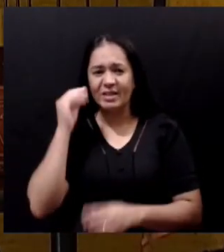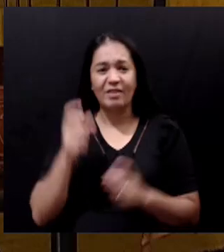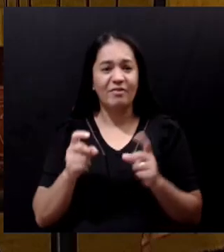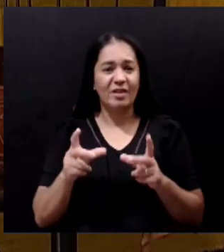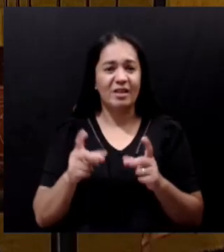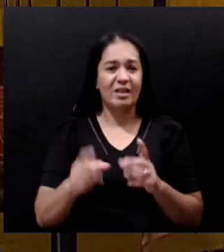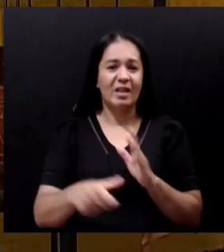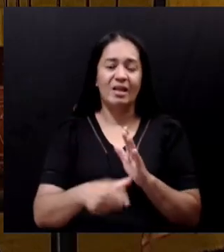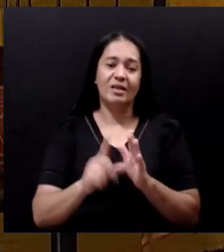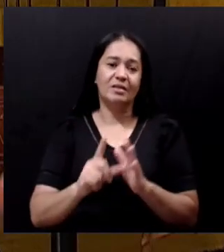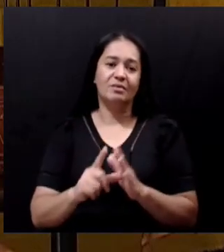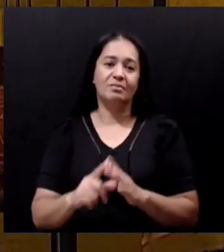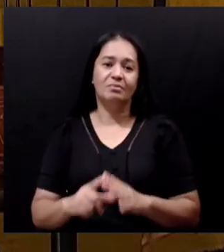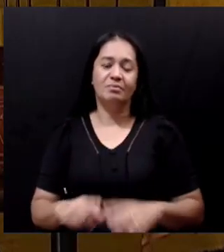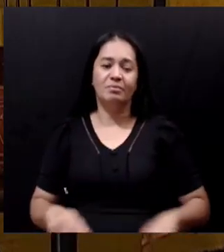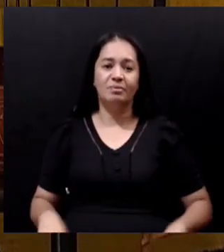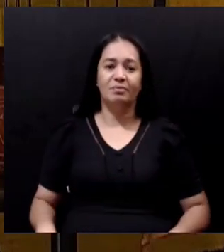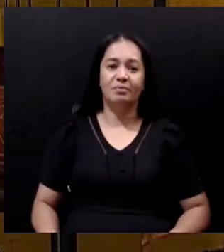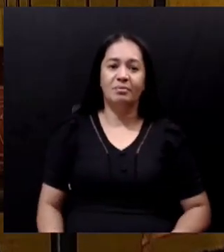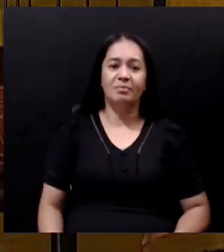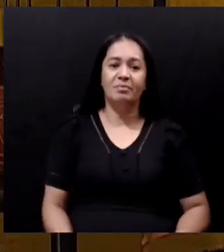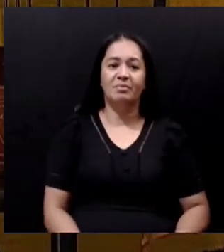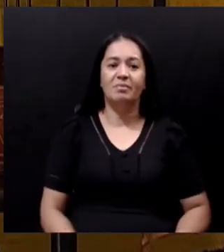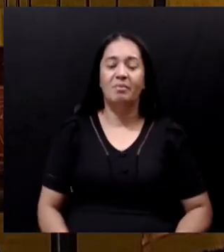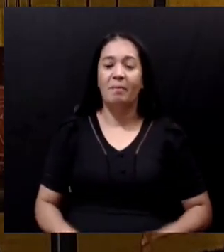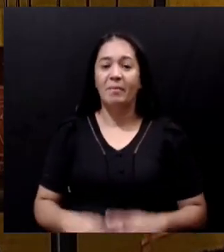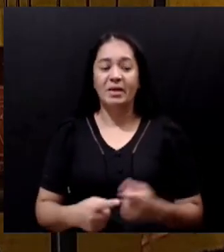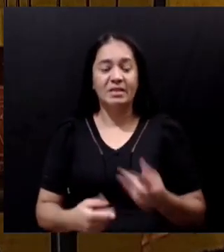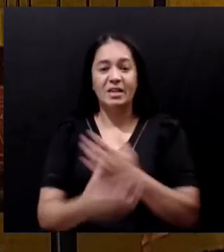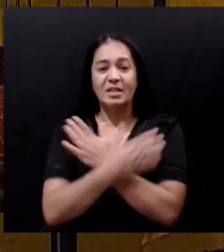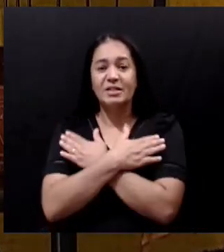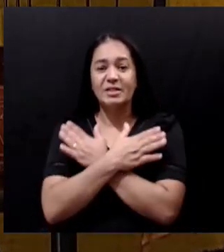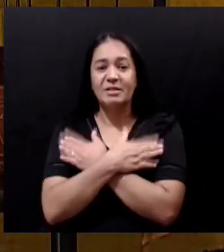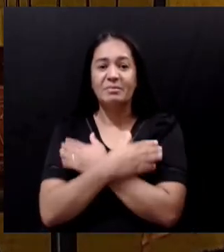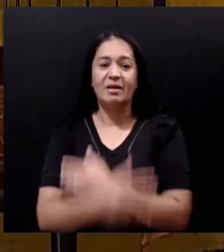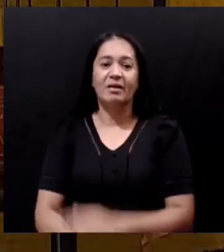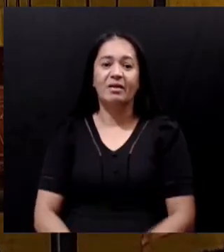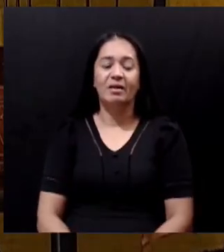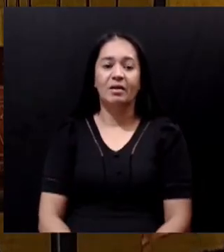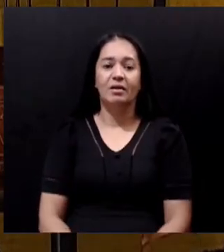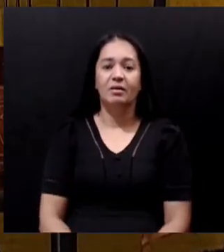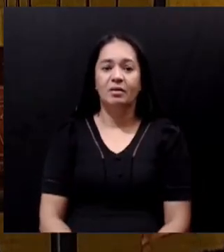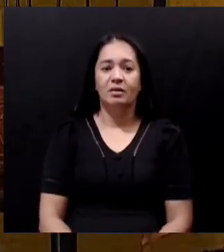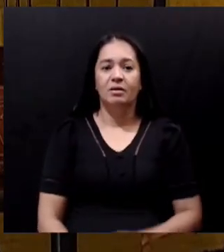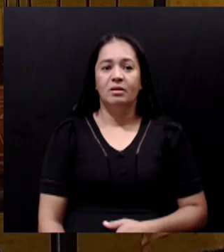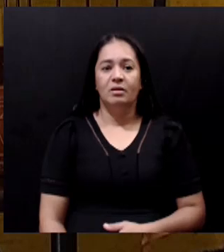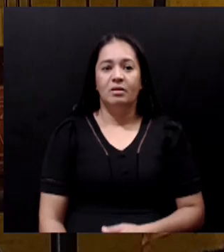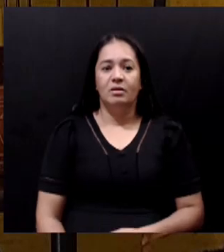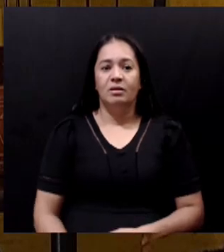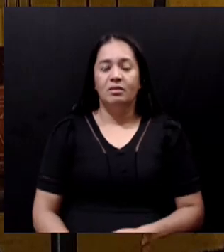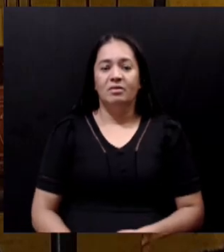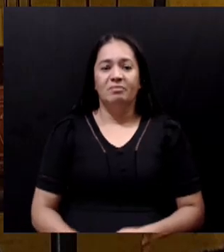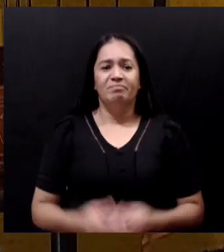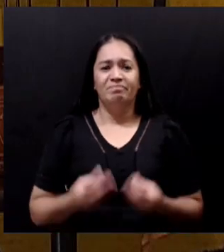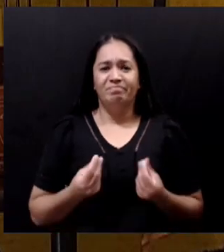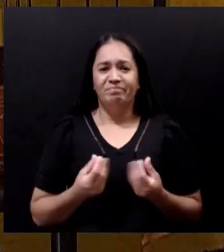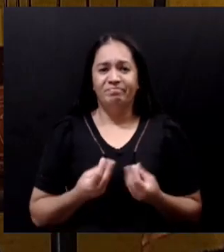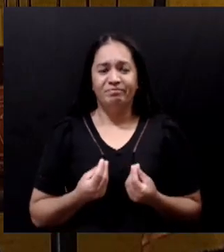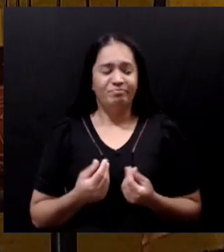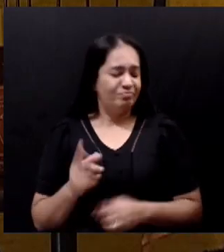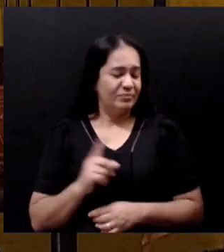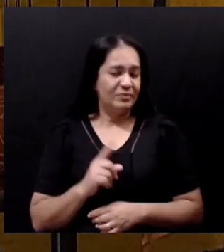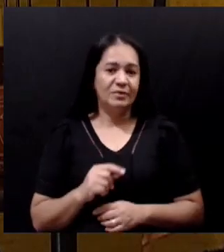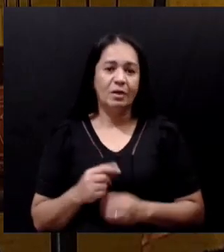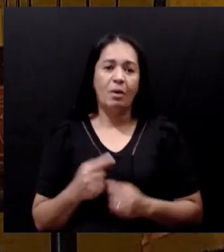antes de uma pessoa, e ele estava desempregado nesse tempo. E aí eu falei, ai, ele me deu um não. Aí ele falou assim, por que não?